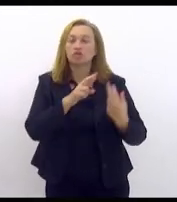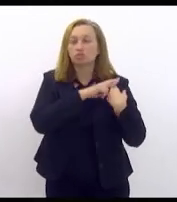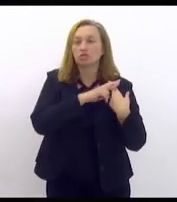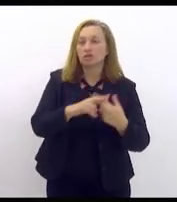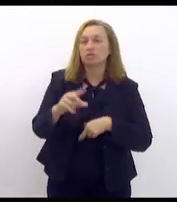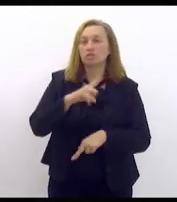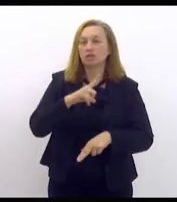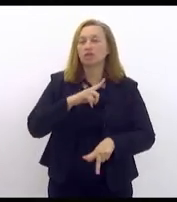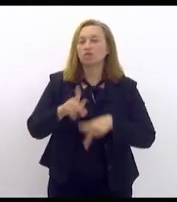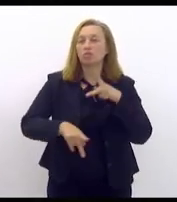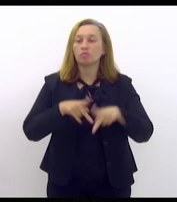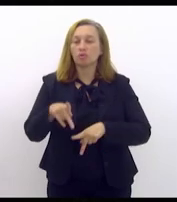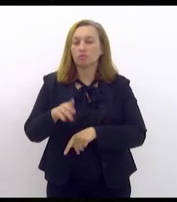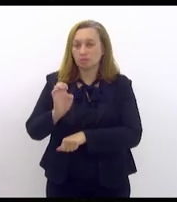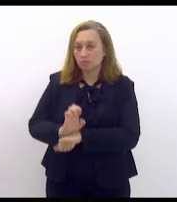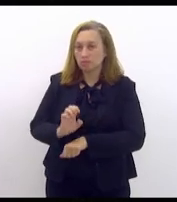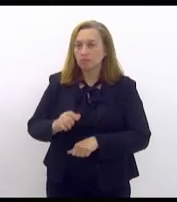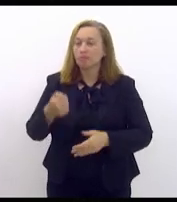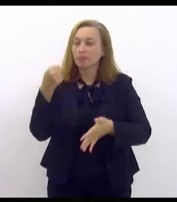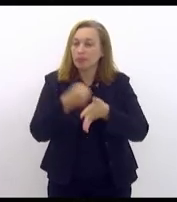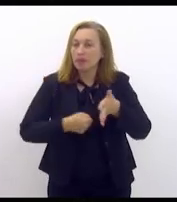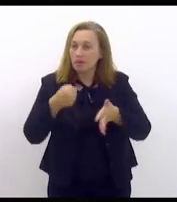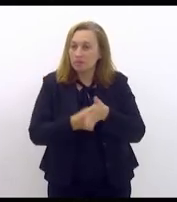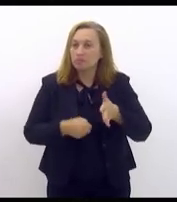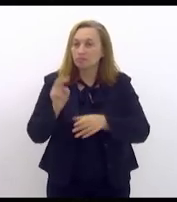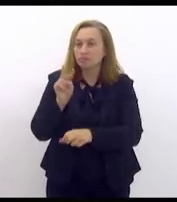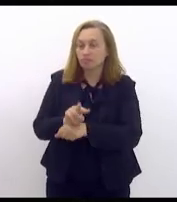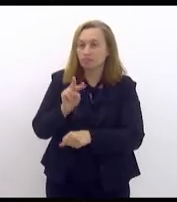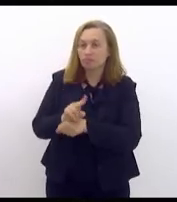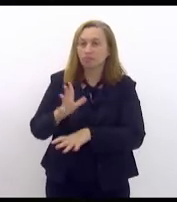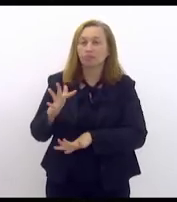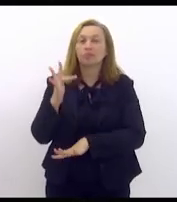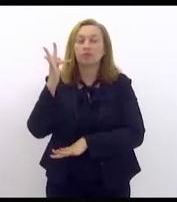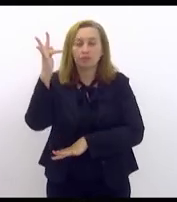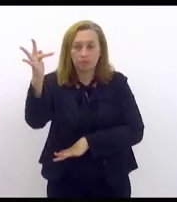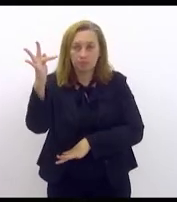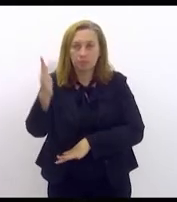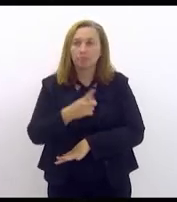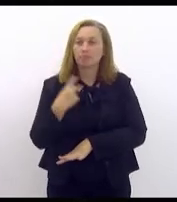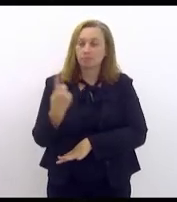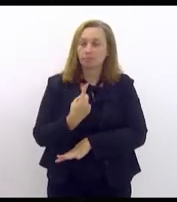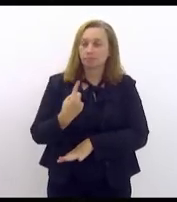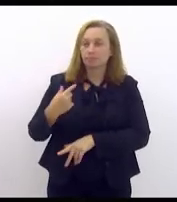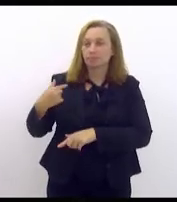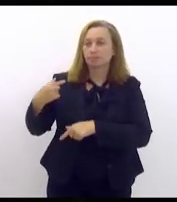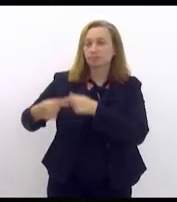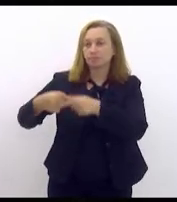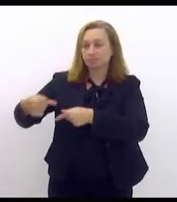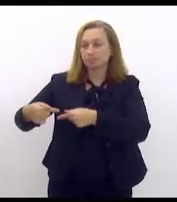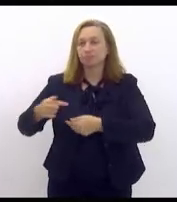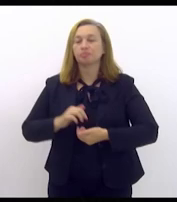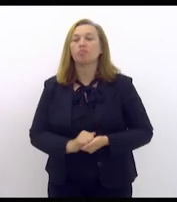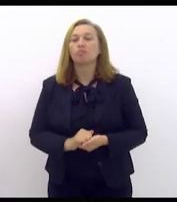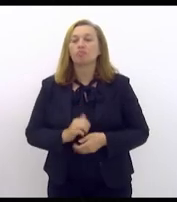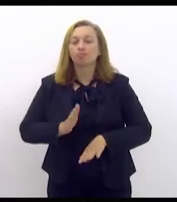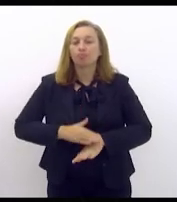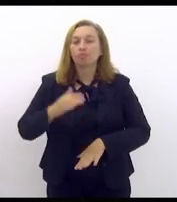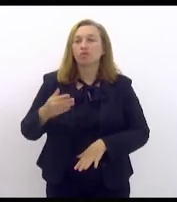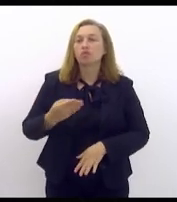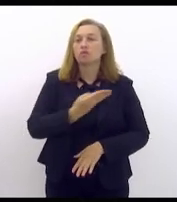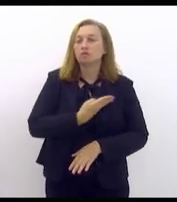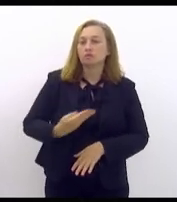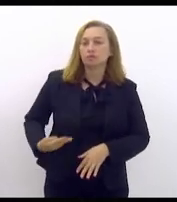com o povo do nosso Estado, lutando e protegendo o futuro de nossas gerações. Por mais que o governo